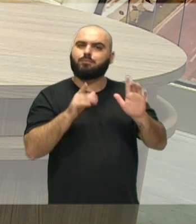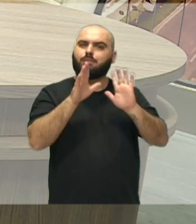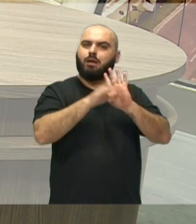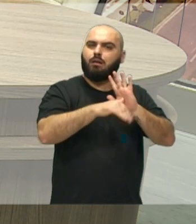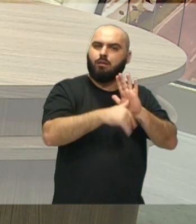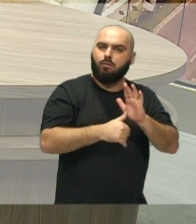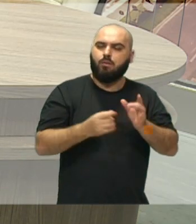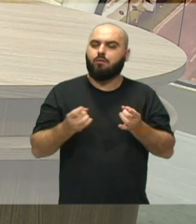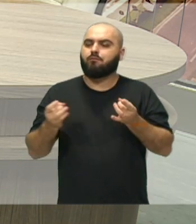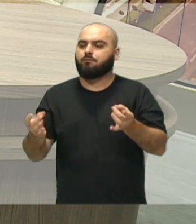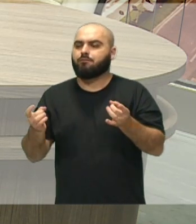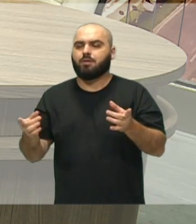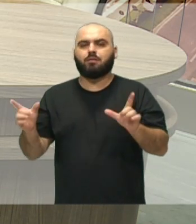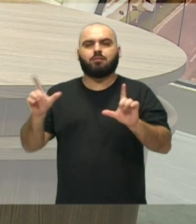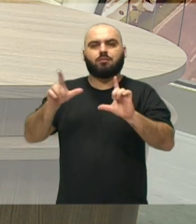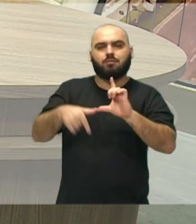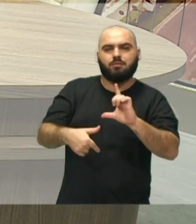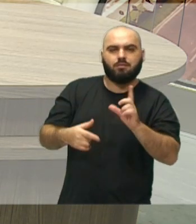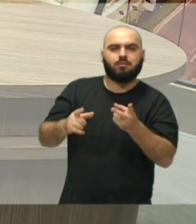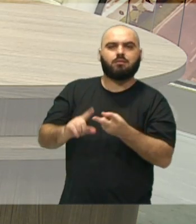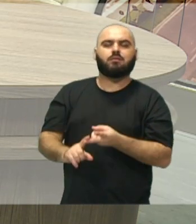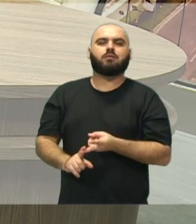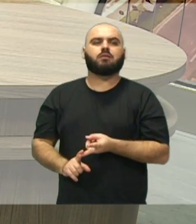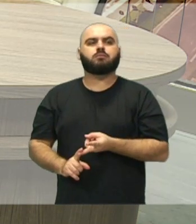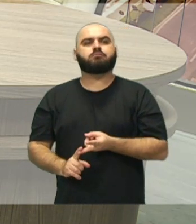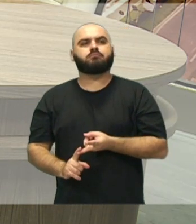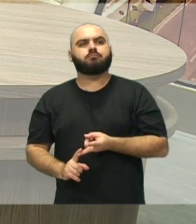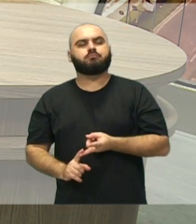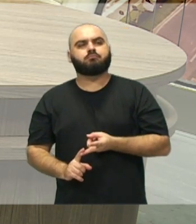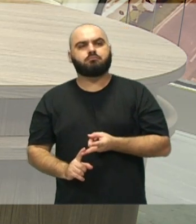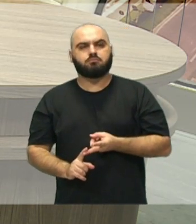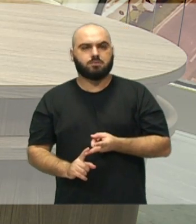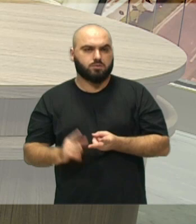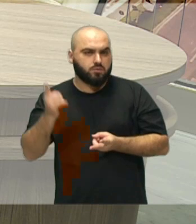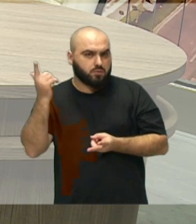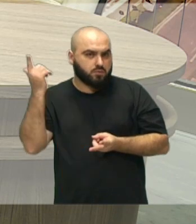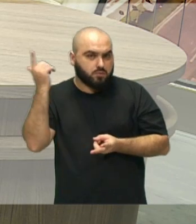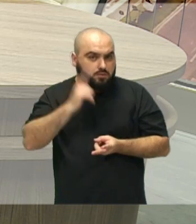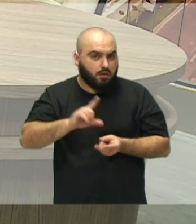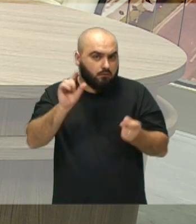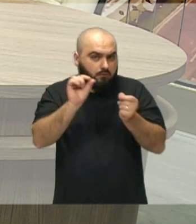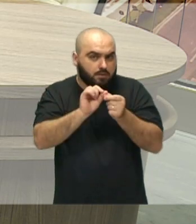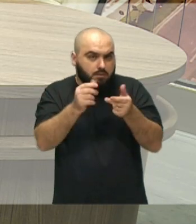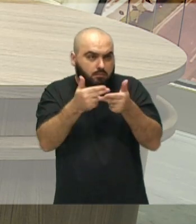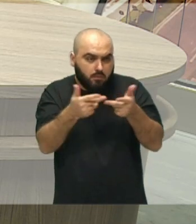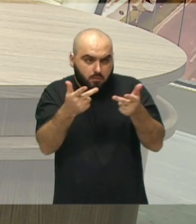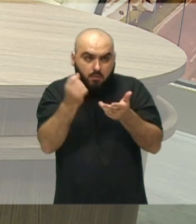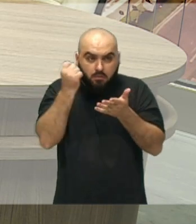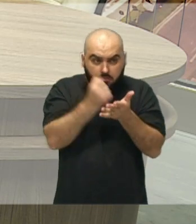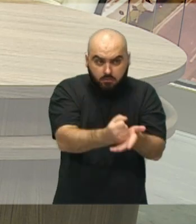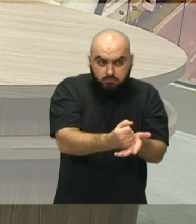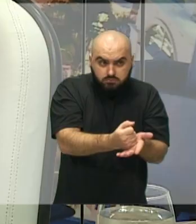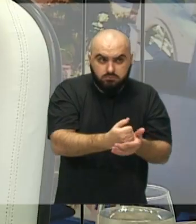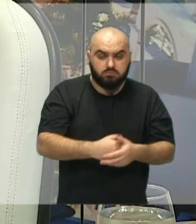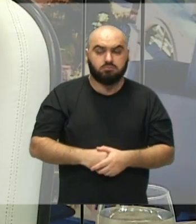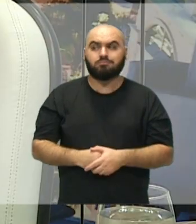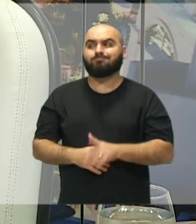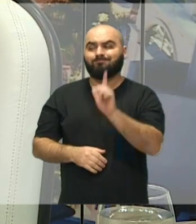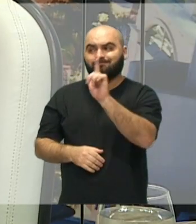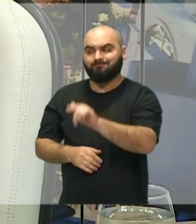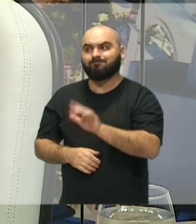comércio ilegal? Qual que é o caminho? Dá para fazer alguma coisa? Tem alguma medida nisso? Eu acho